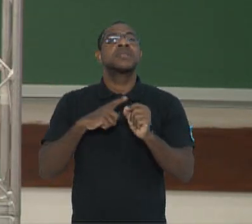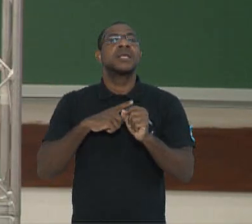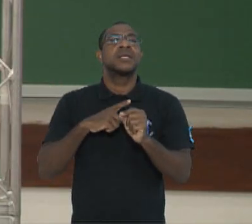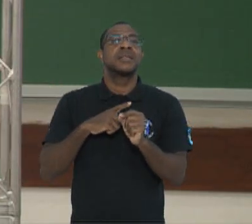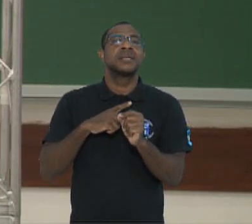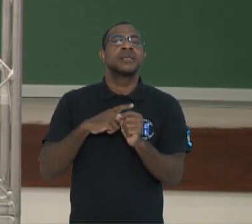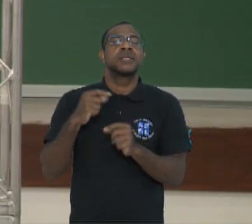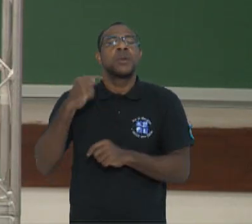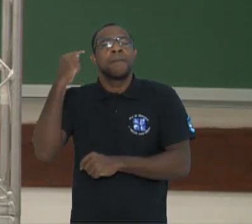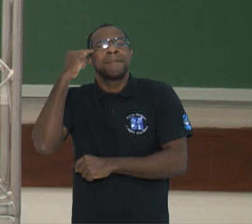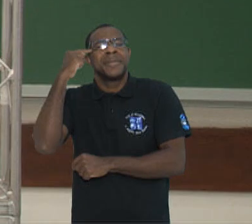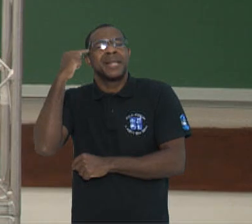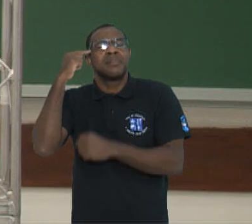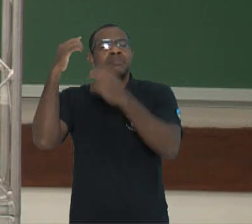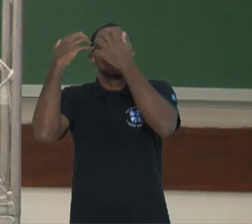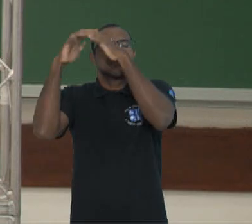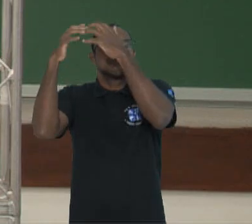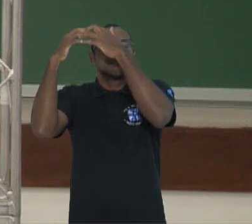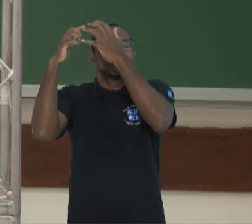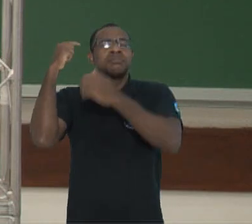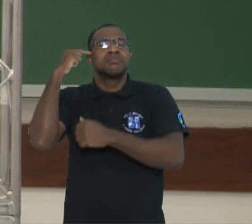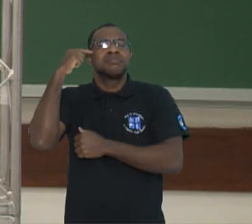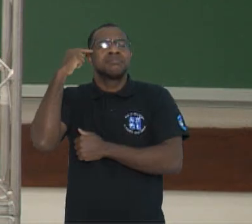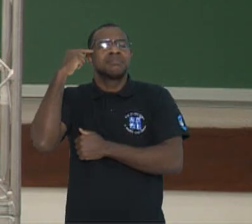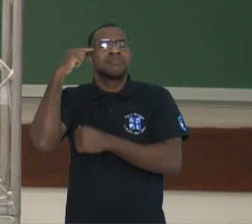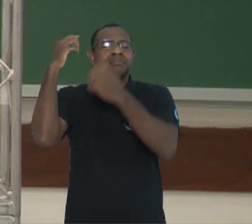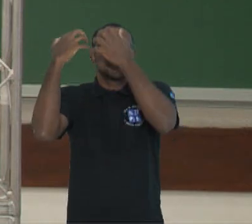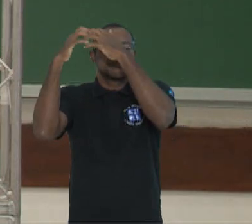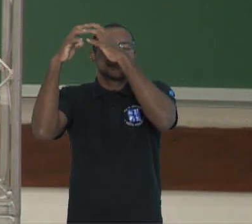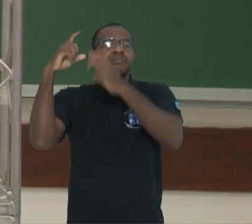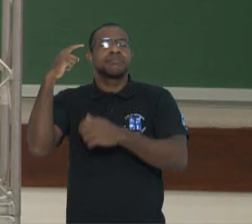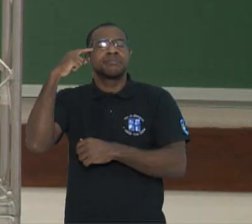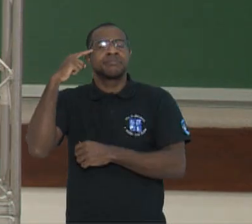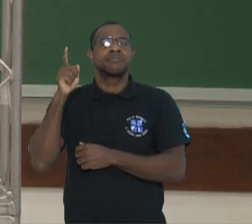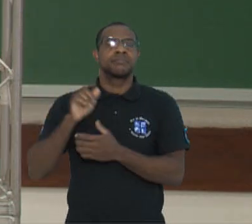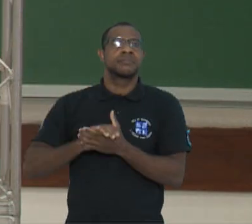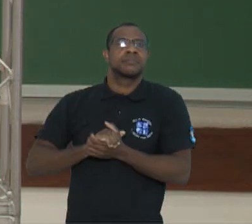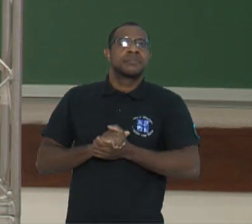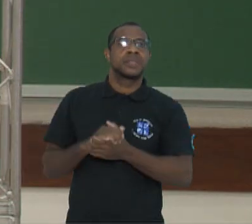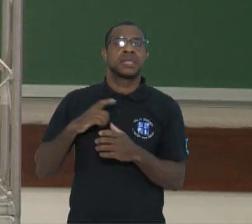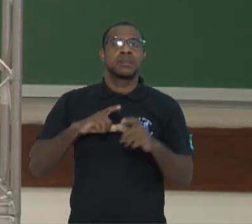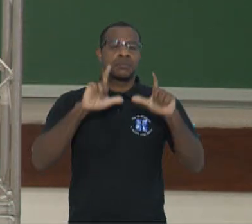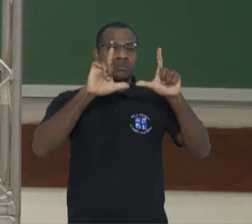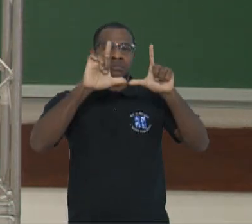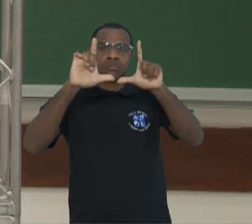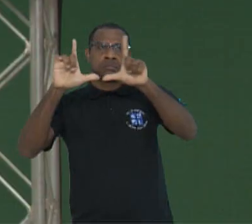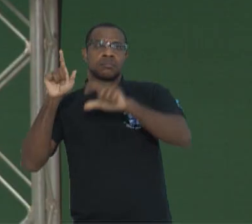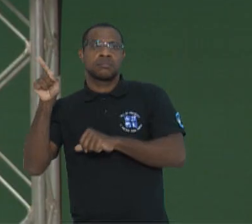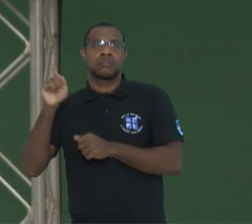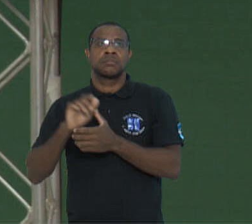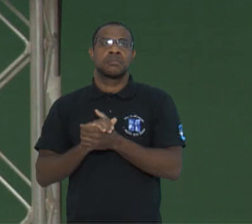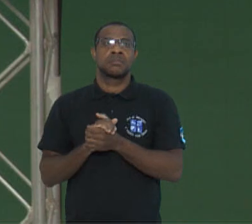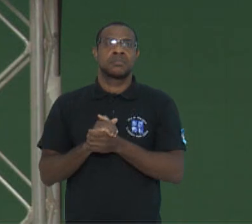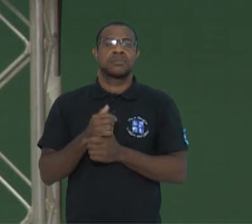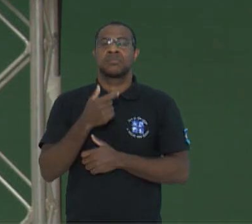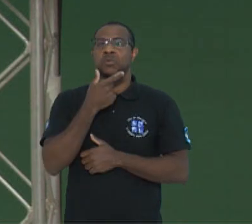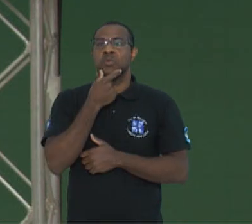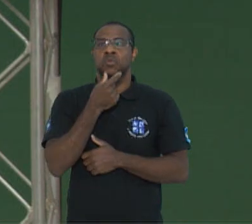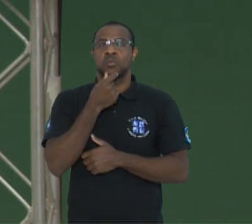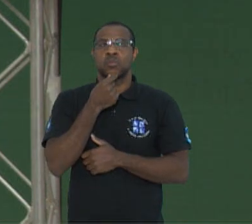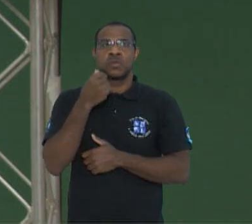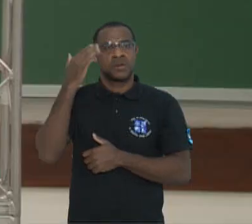de pensamento, de remeter a uma reflexão. Aqui nós temos um quadrinho de um personagem bem